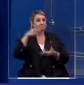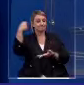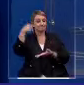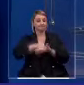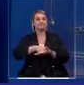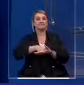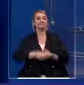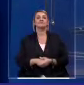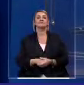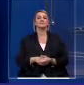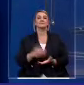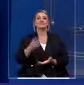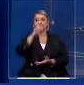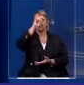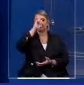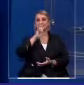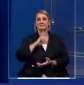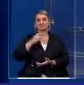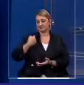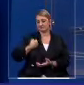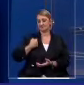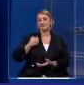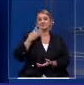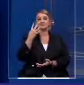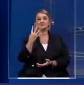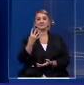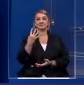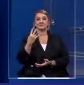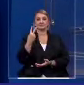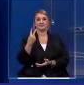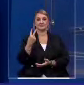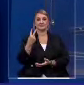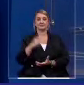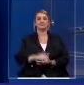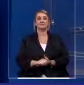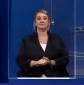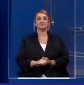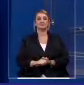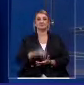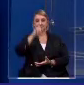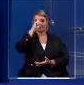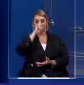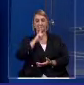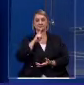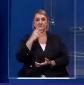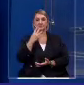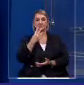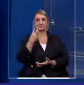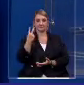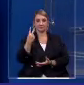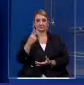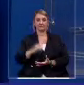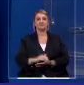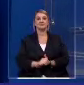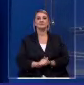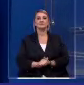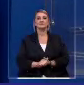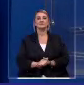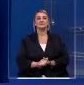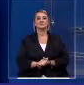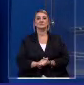apostou. Bola amarela, número 42. Amarela,